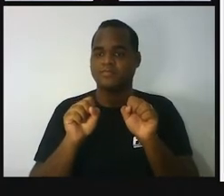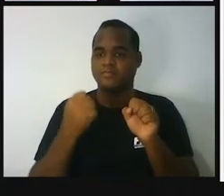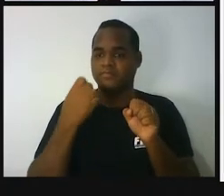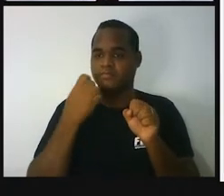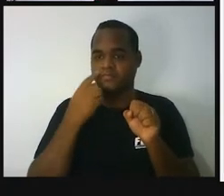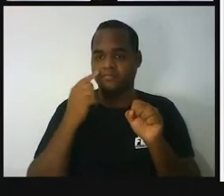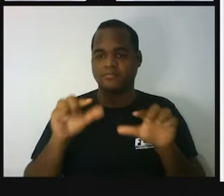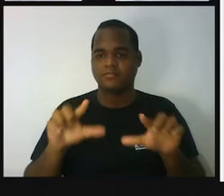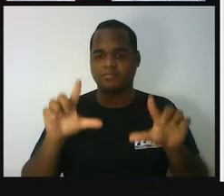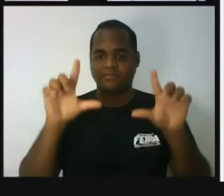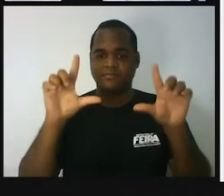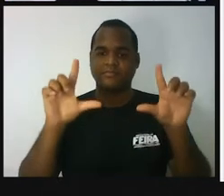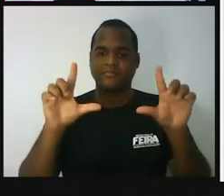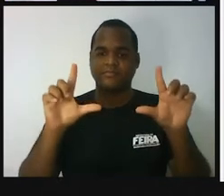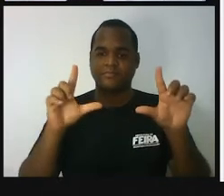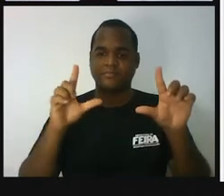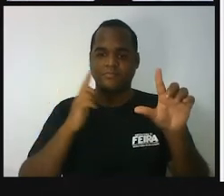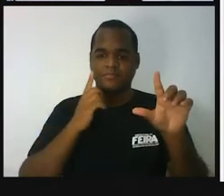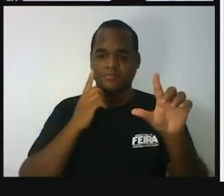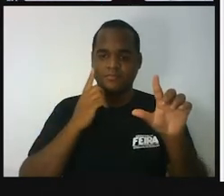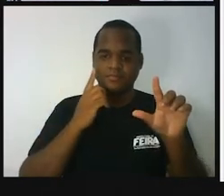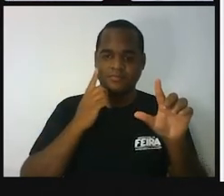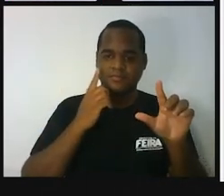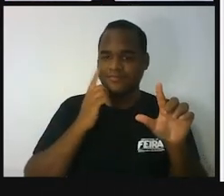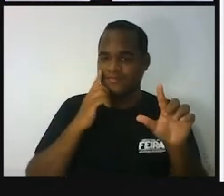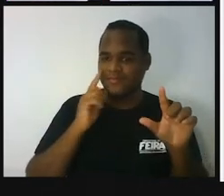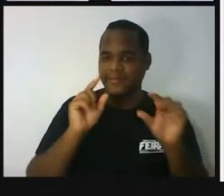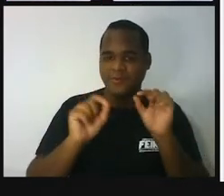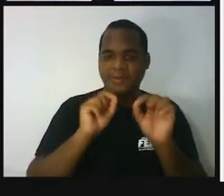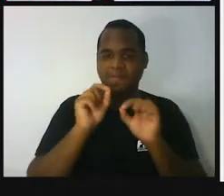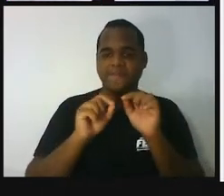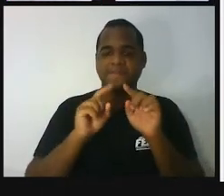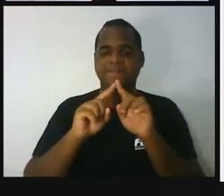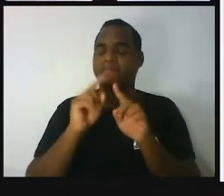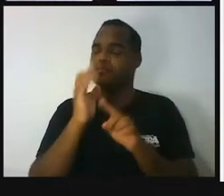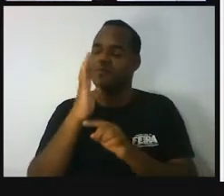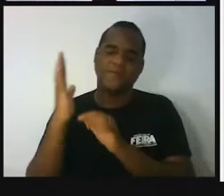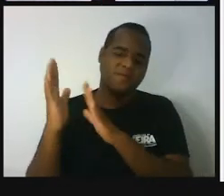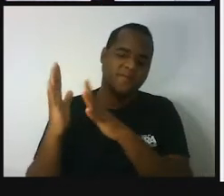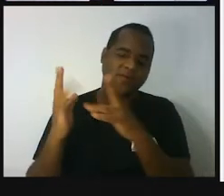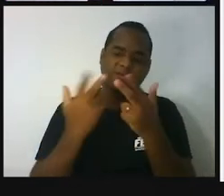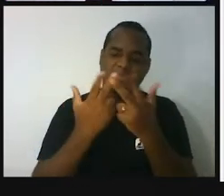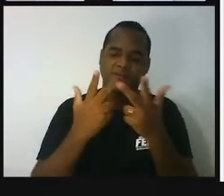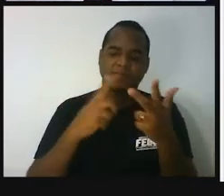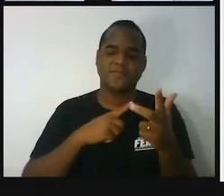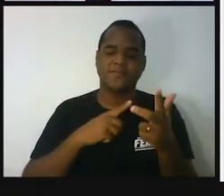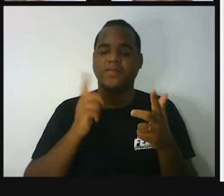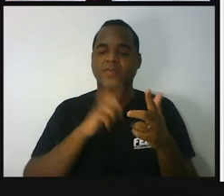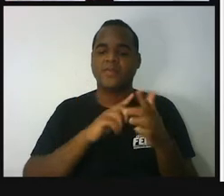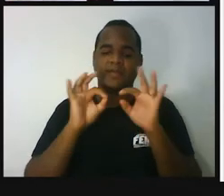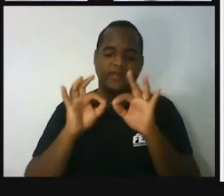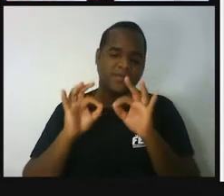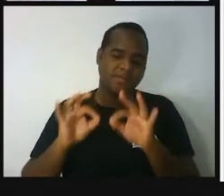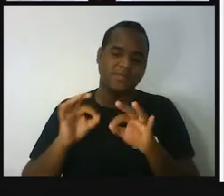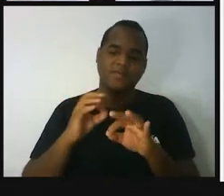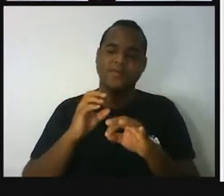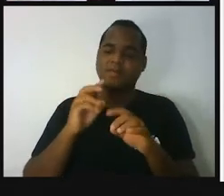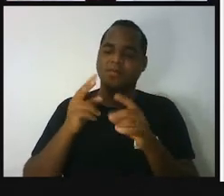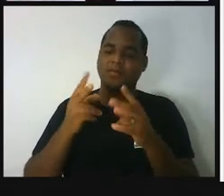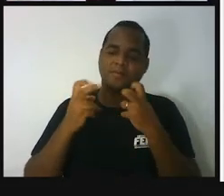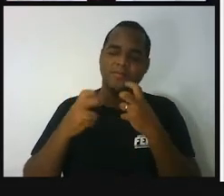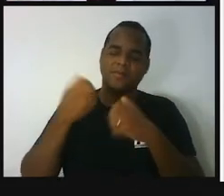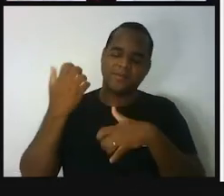é que a gente tem aqui? Bom, na natureza a gente consegue perceber muita, mas muita